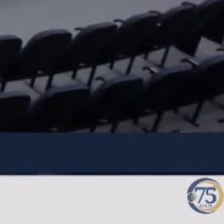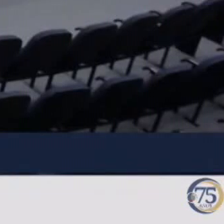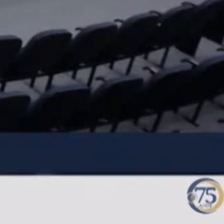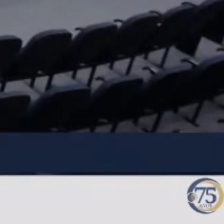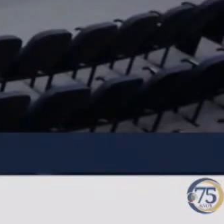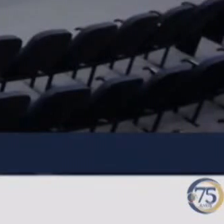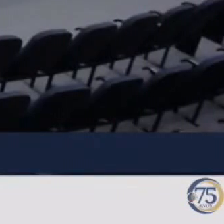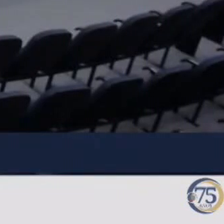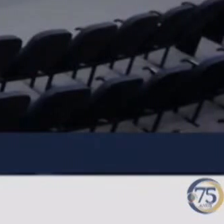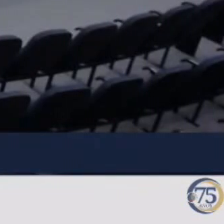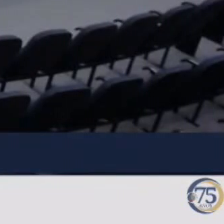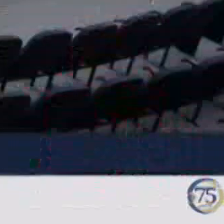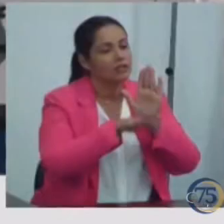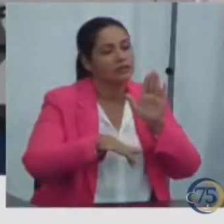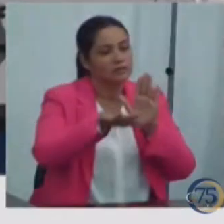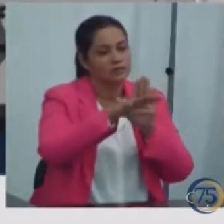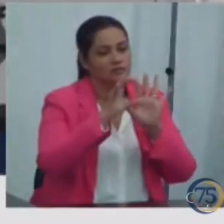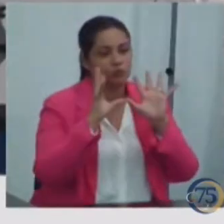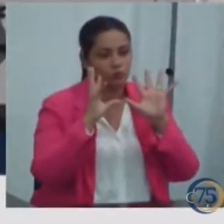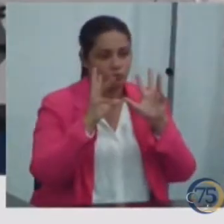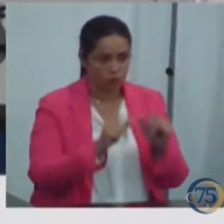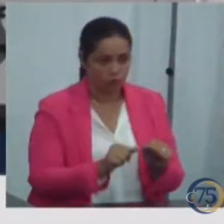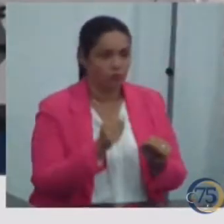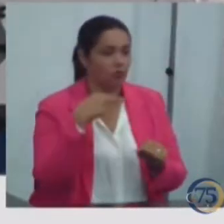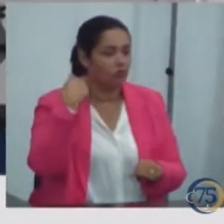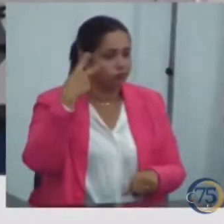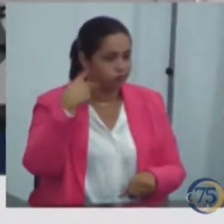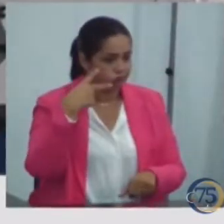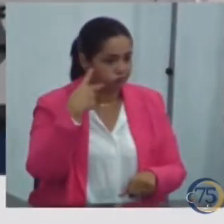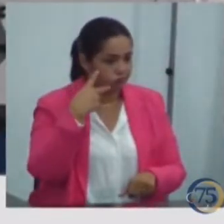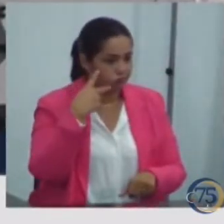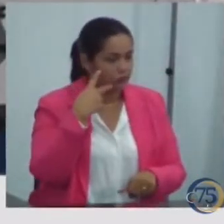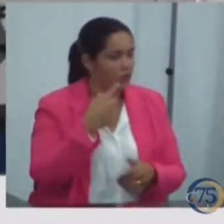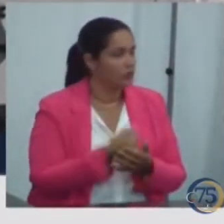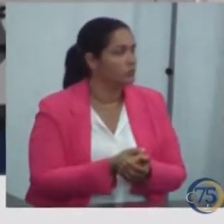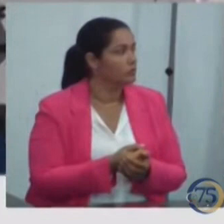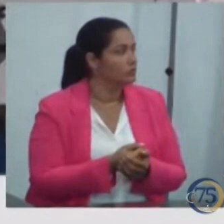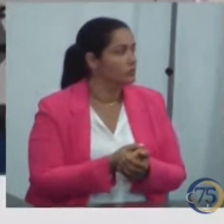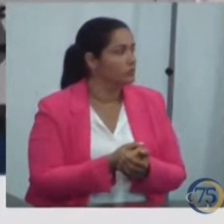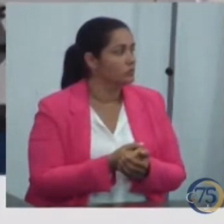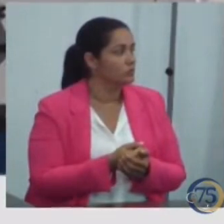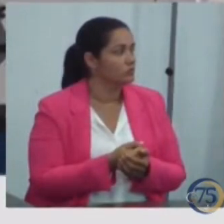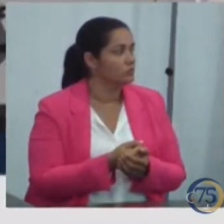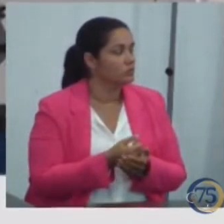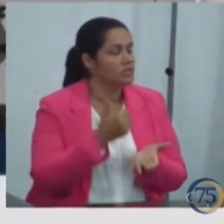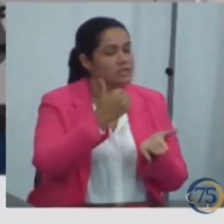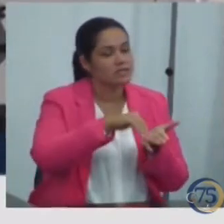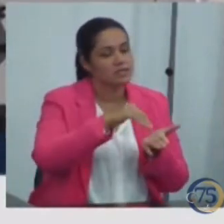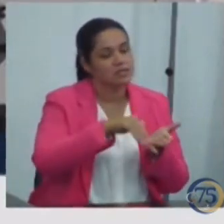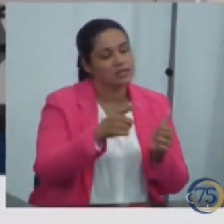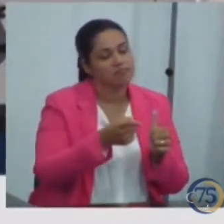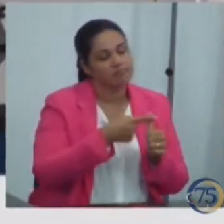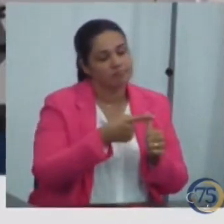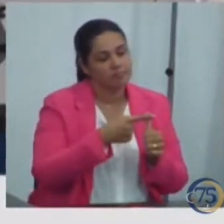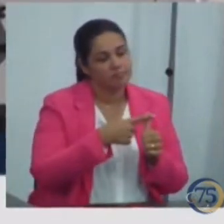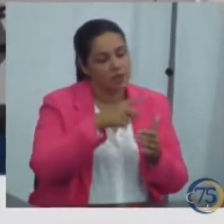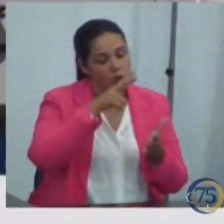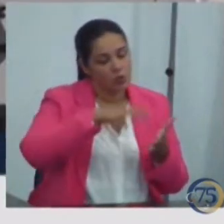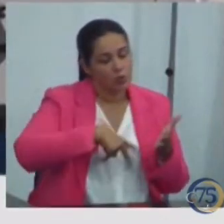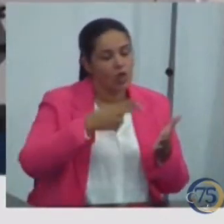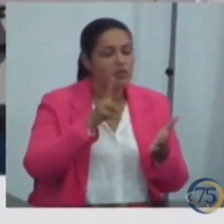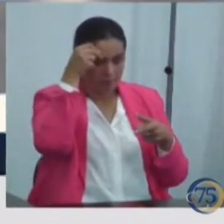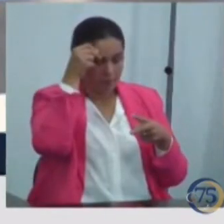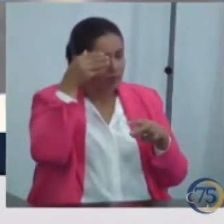a sessão desta segunda-feira da Câmara de Vereadores de Votuporanga teve a leitura do expediente seguida pelos discursos